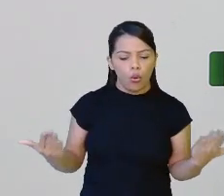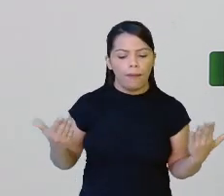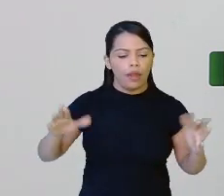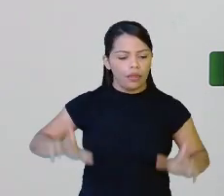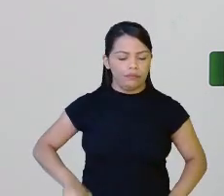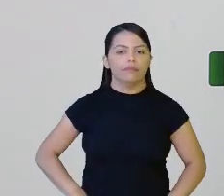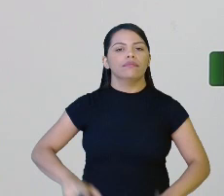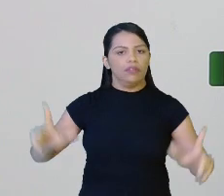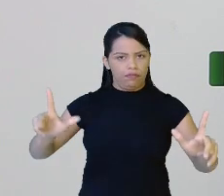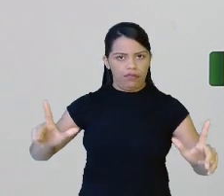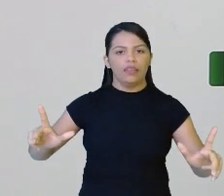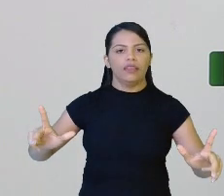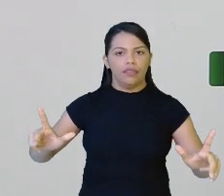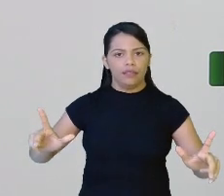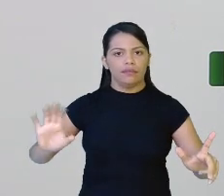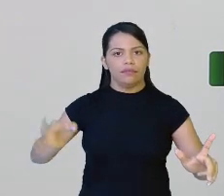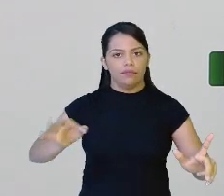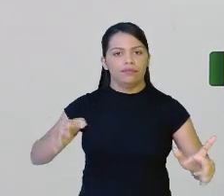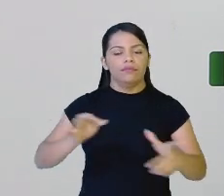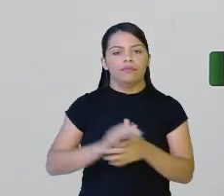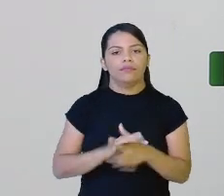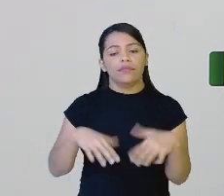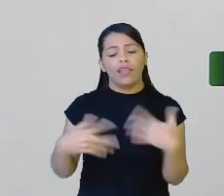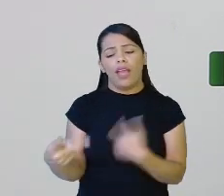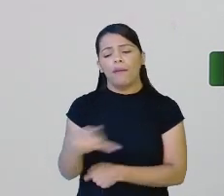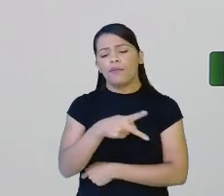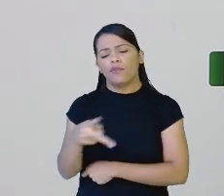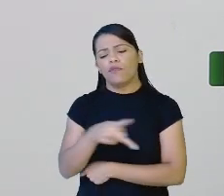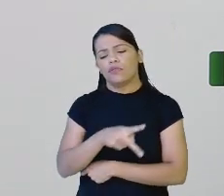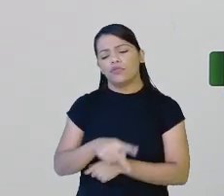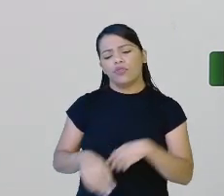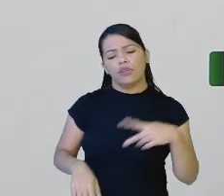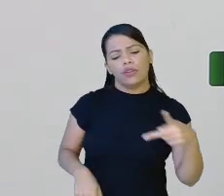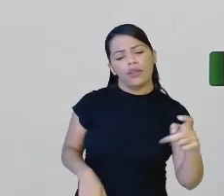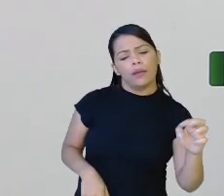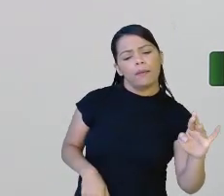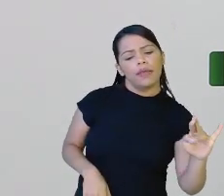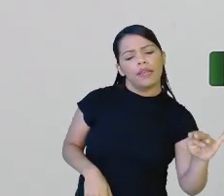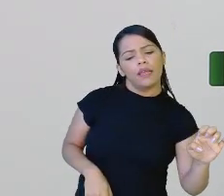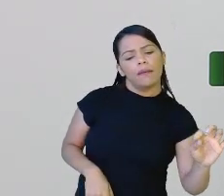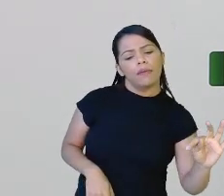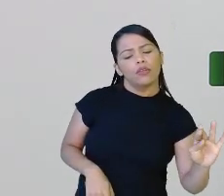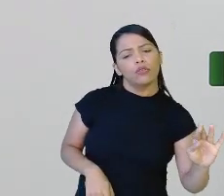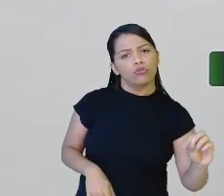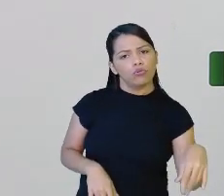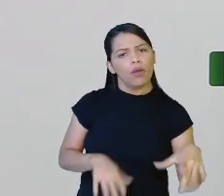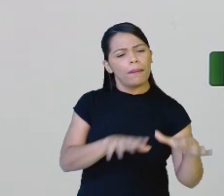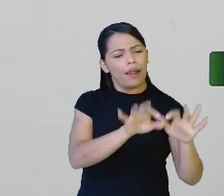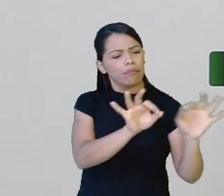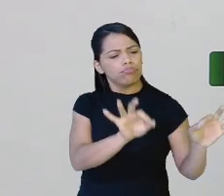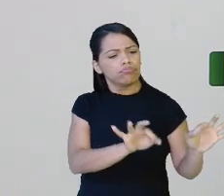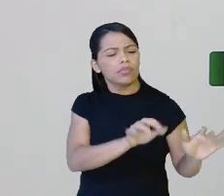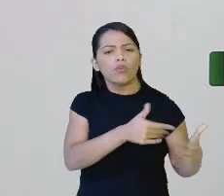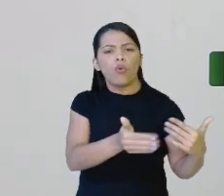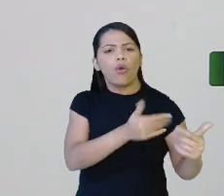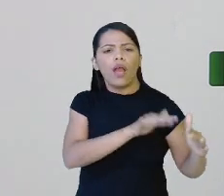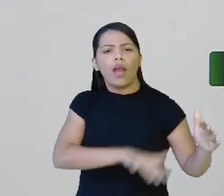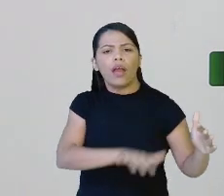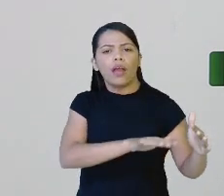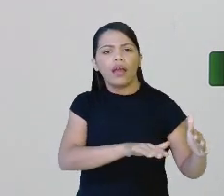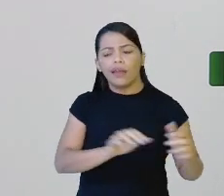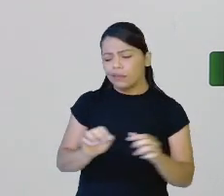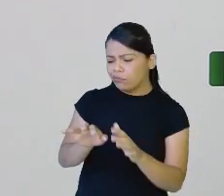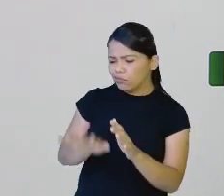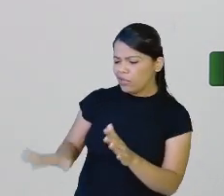diferente de área, tá? Professora, perímetro não é para medir determinado espaço? Sim. Professora,